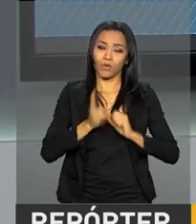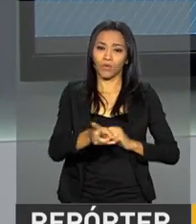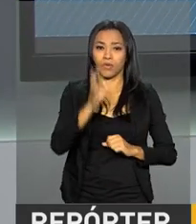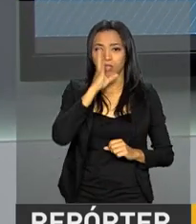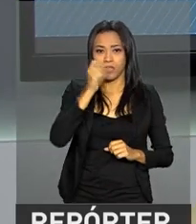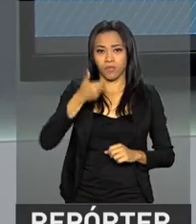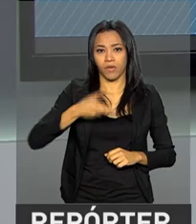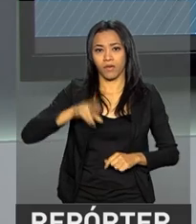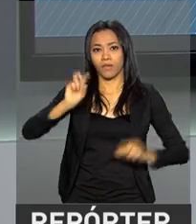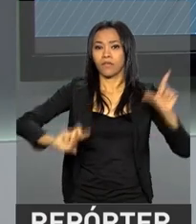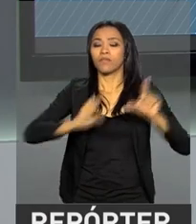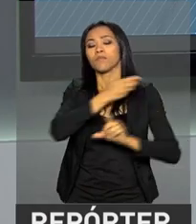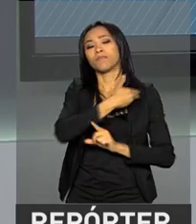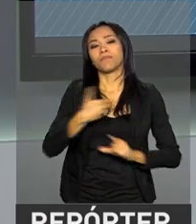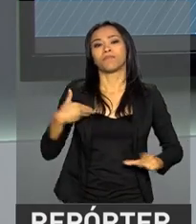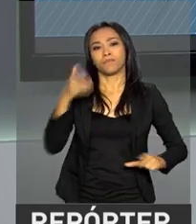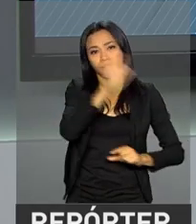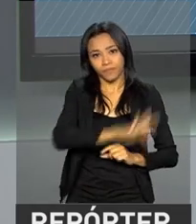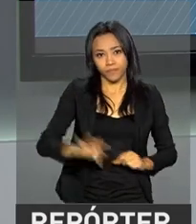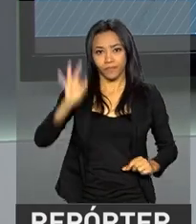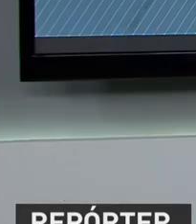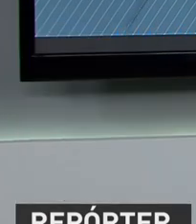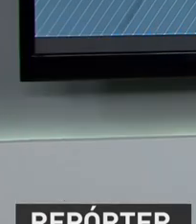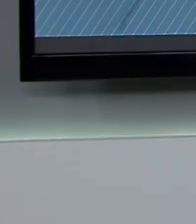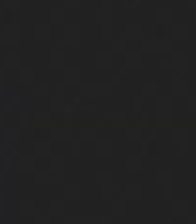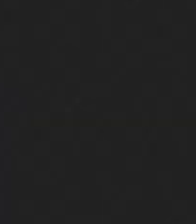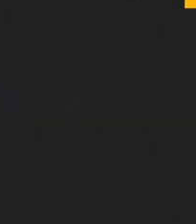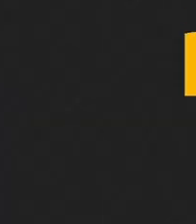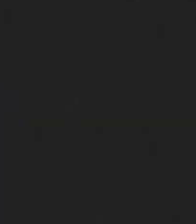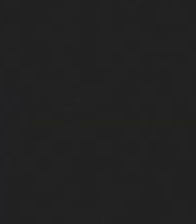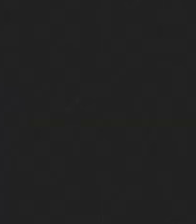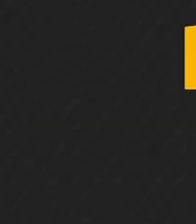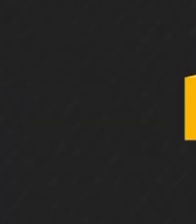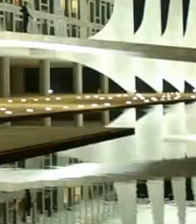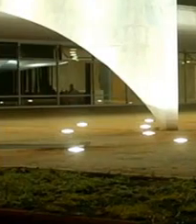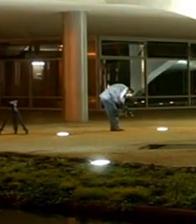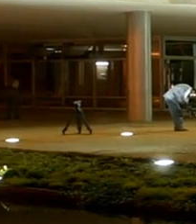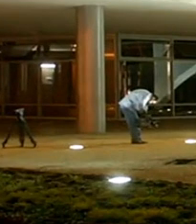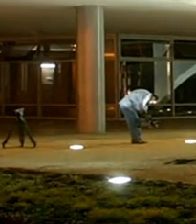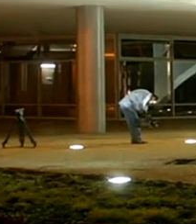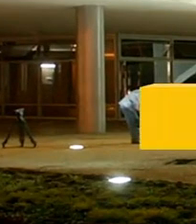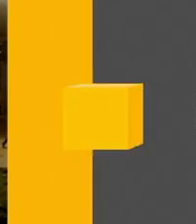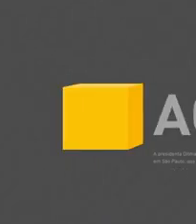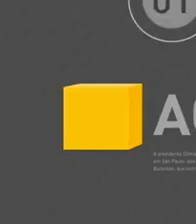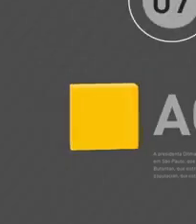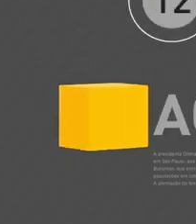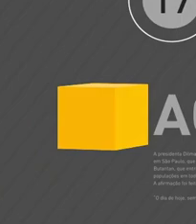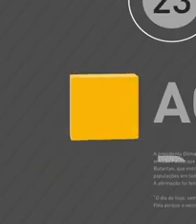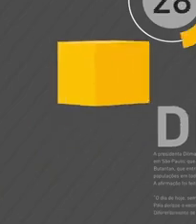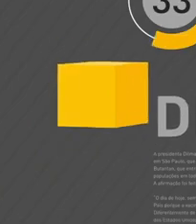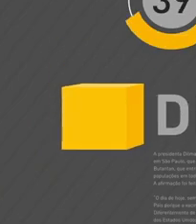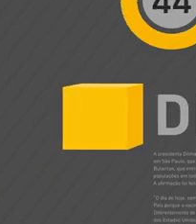com a gente na NBR, a TV do Governo Federal.